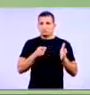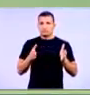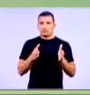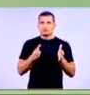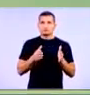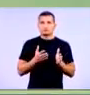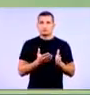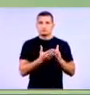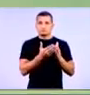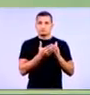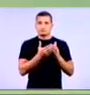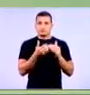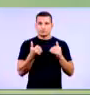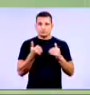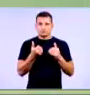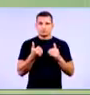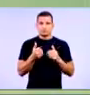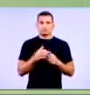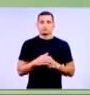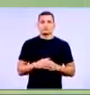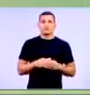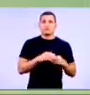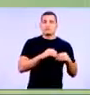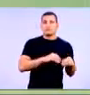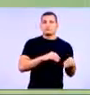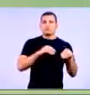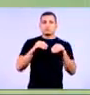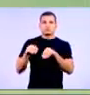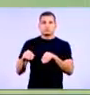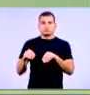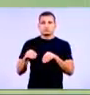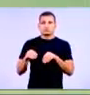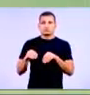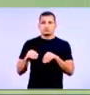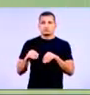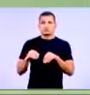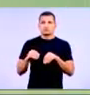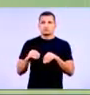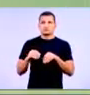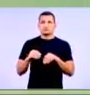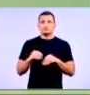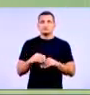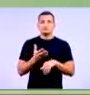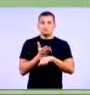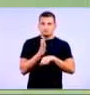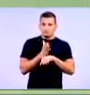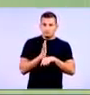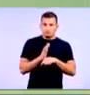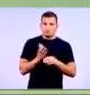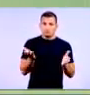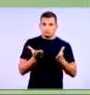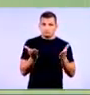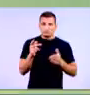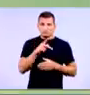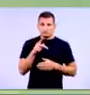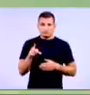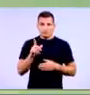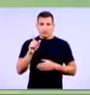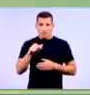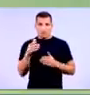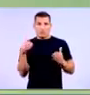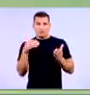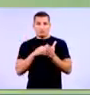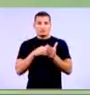de prorrogação de atividade de percurso. Como hoje mesmo a professora Sara comentou, é até o último